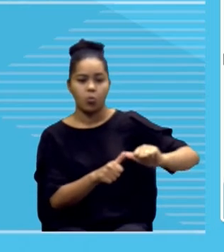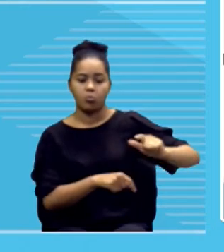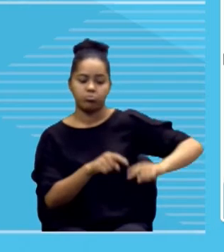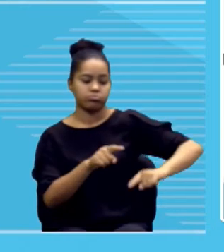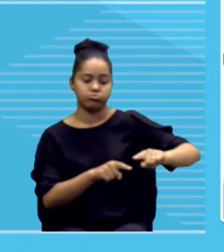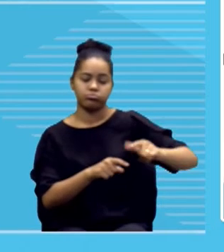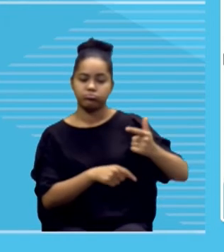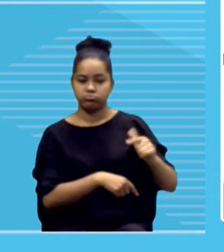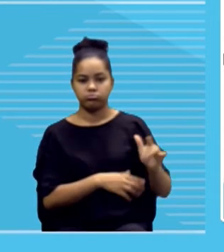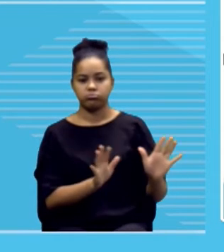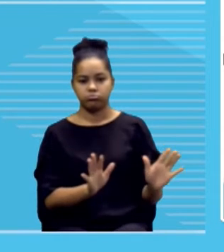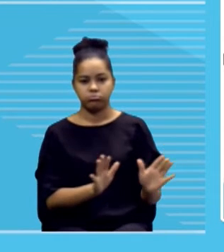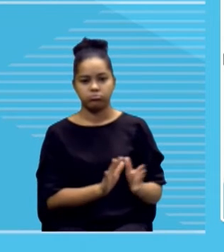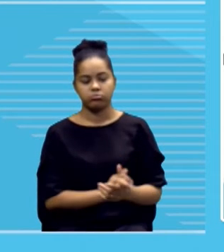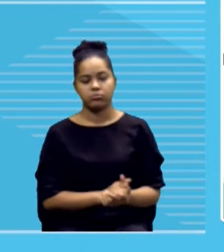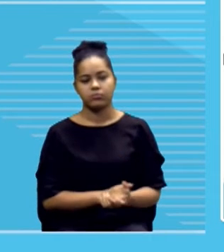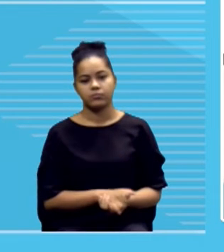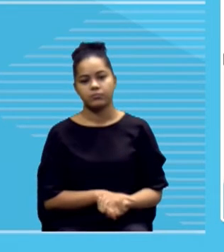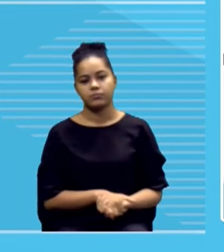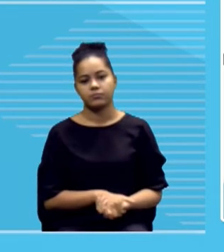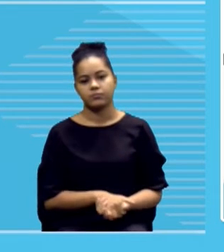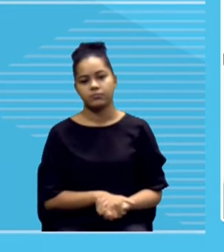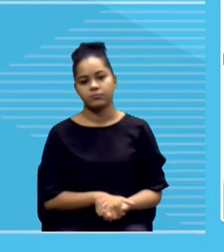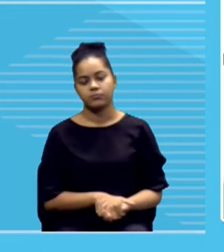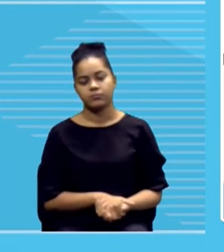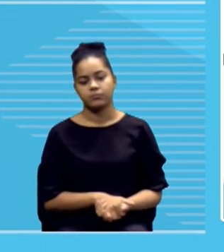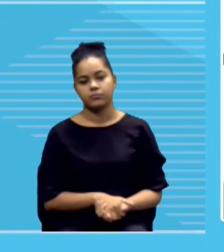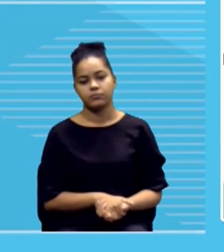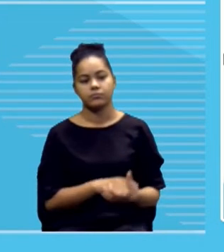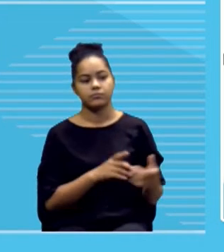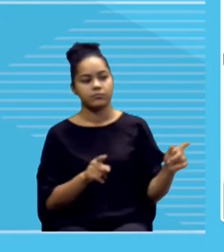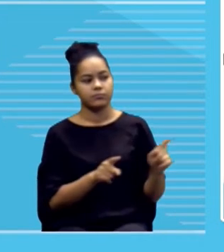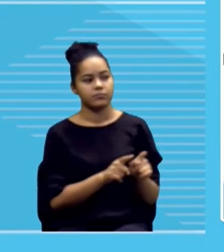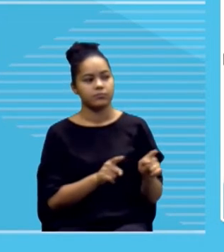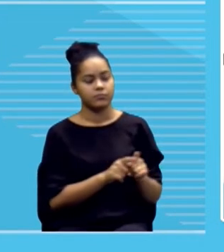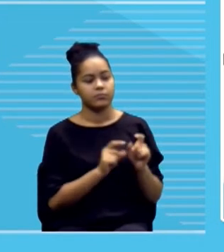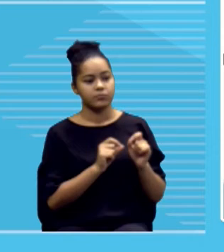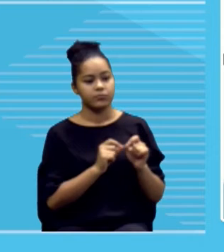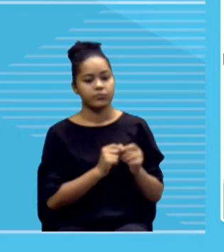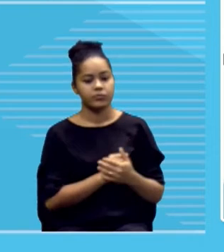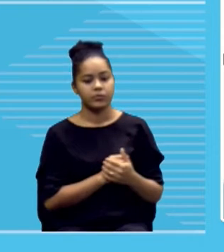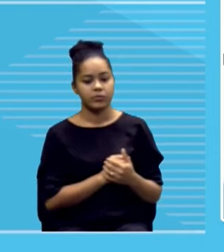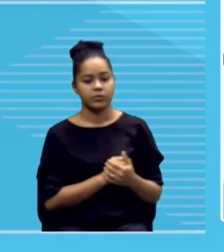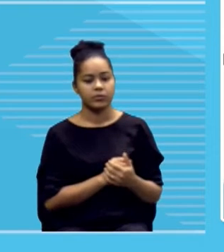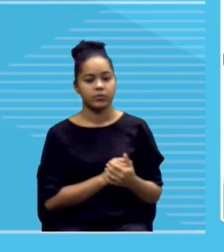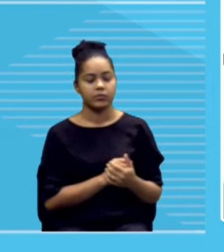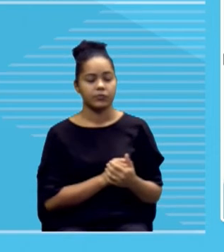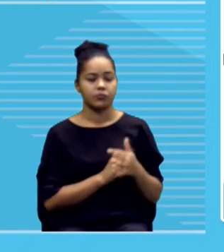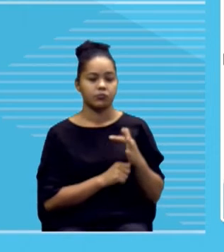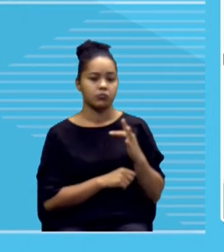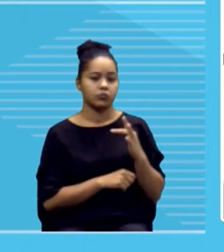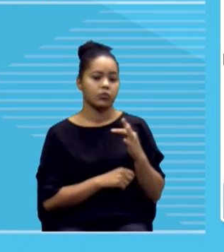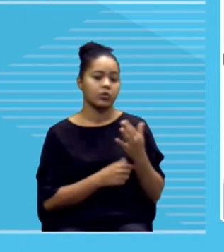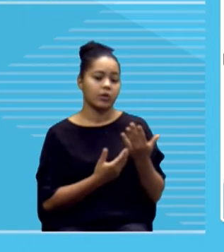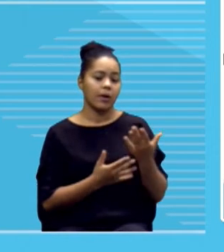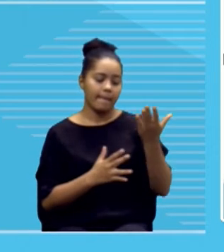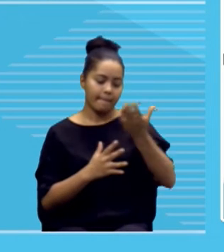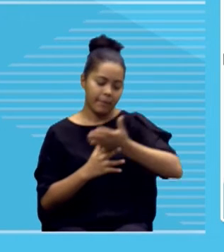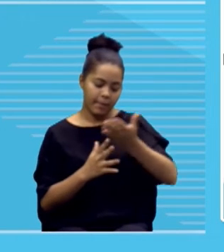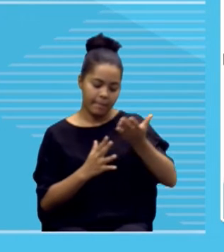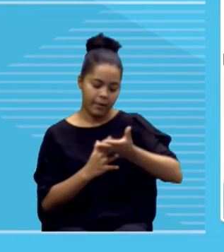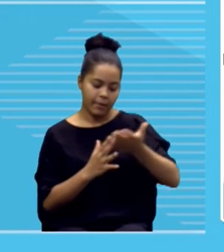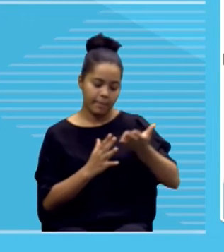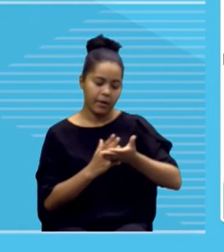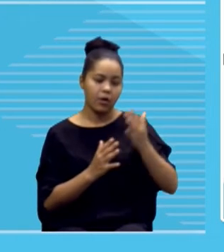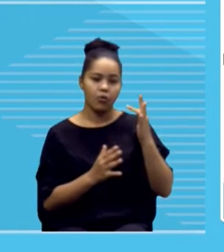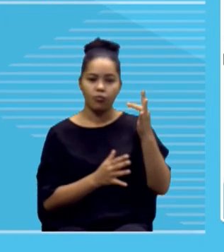350, então não tem essa variação. E segundo, é finito, né? Ele acaba. Mas aí as parcelas variam, você